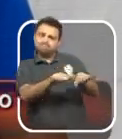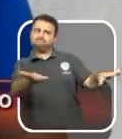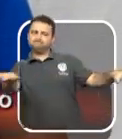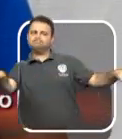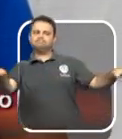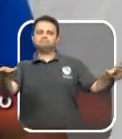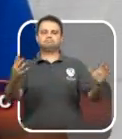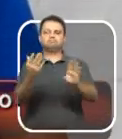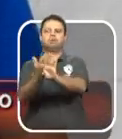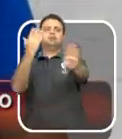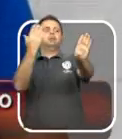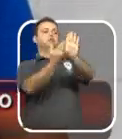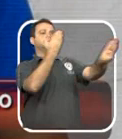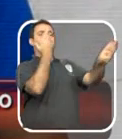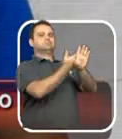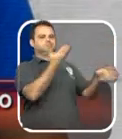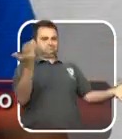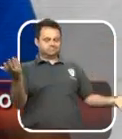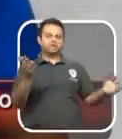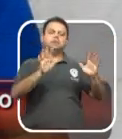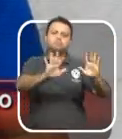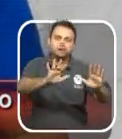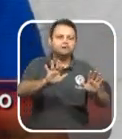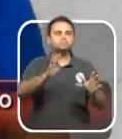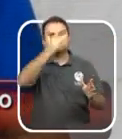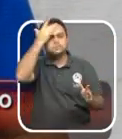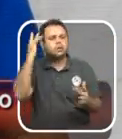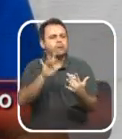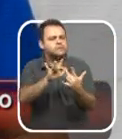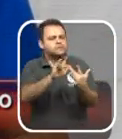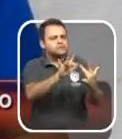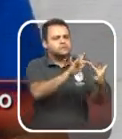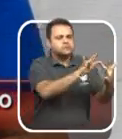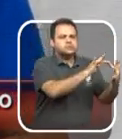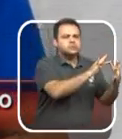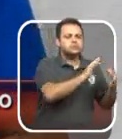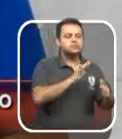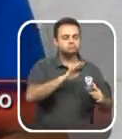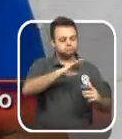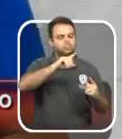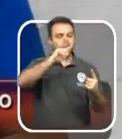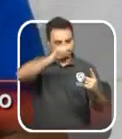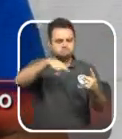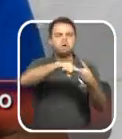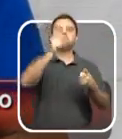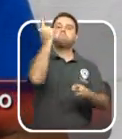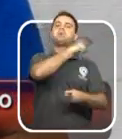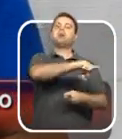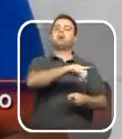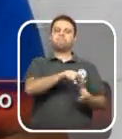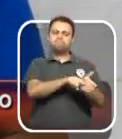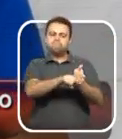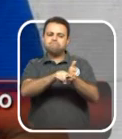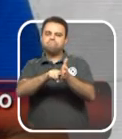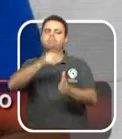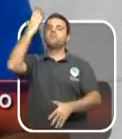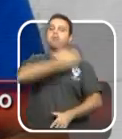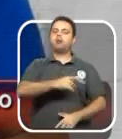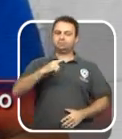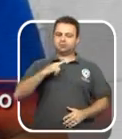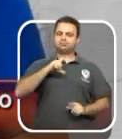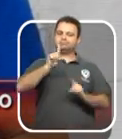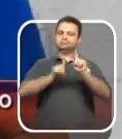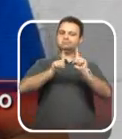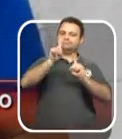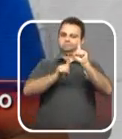conseguimos esse objetivo. Tivemos aqui, certamente os números mostram isso, né? Uma